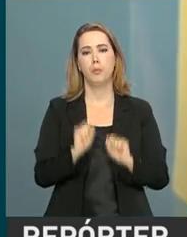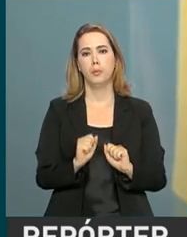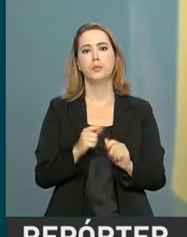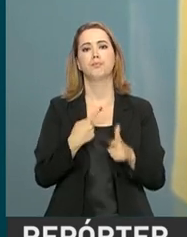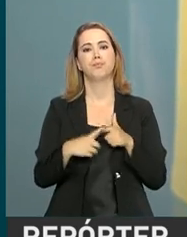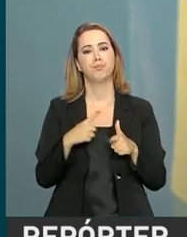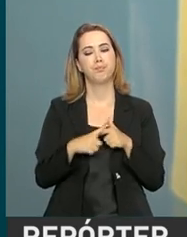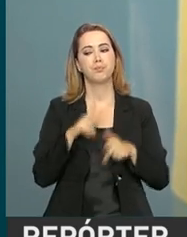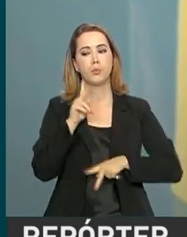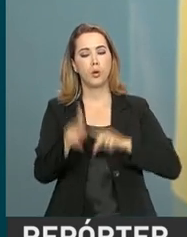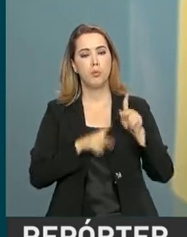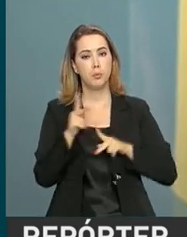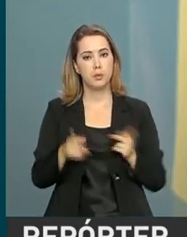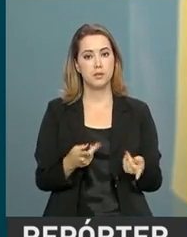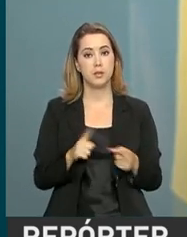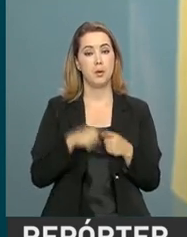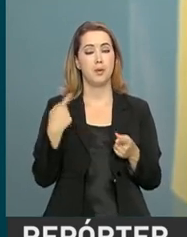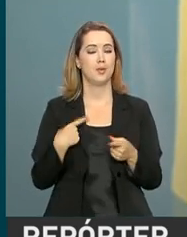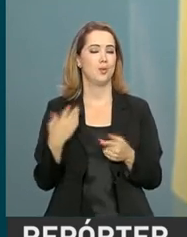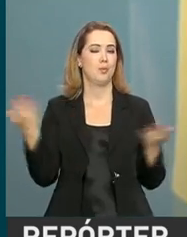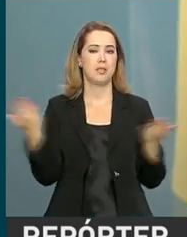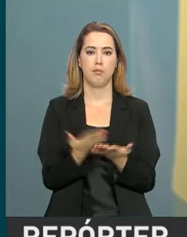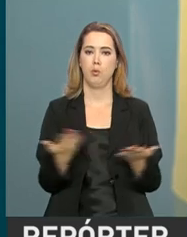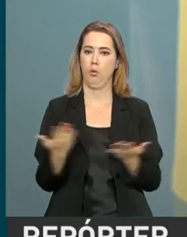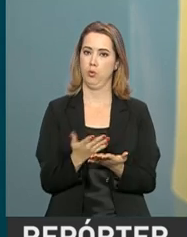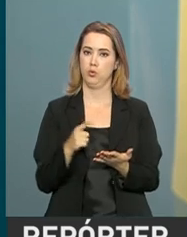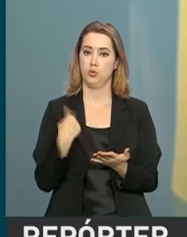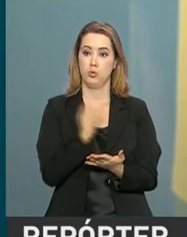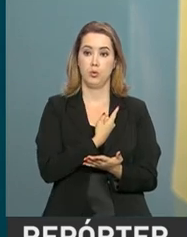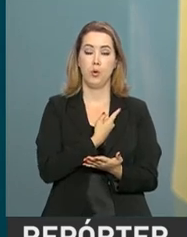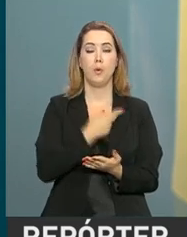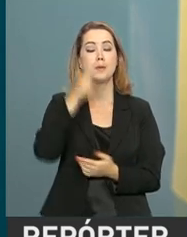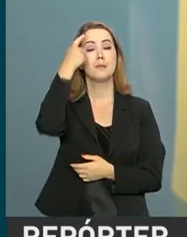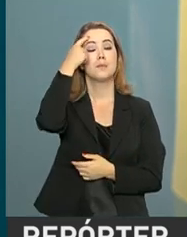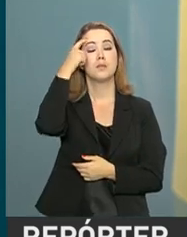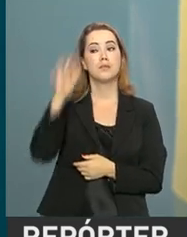impopularidade. Mas nós não pensamos apenas no Brasil de hoje, nós pensamos no Brasil de amanhã.